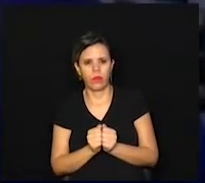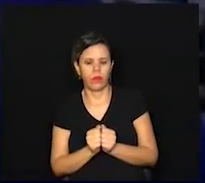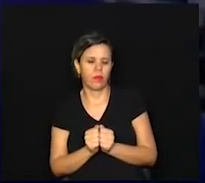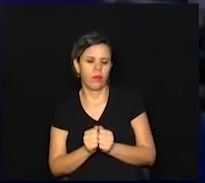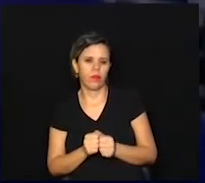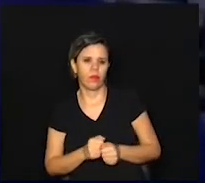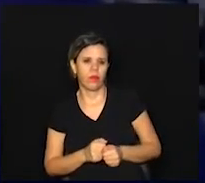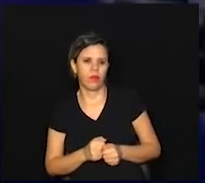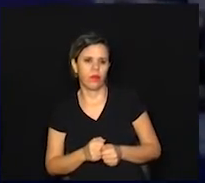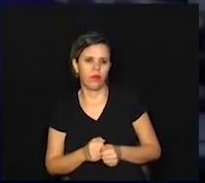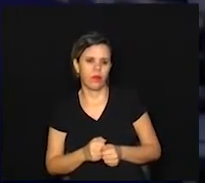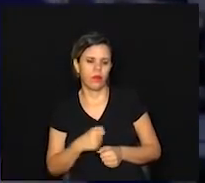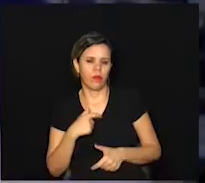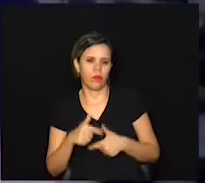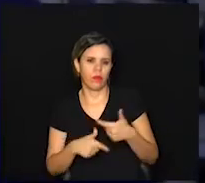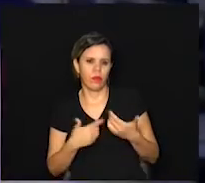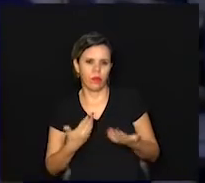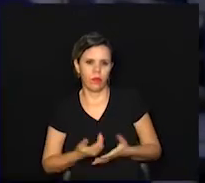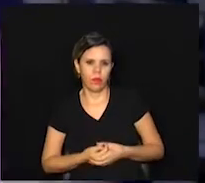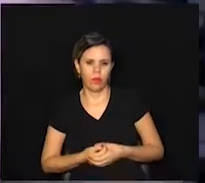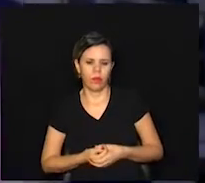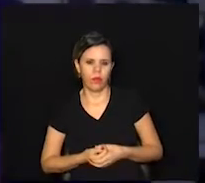a execução daquilo. Essa